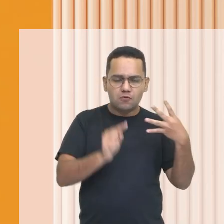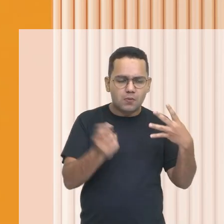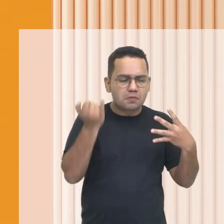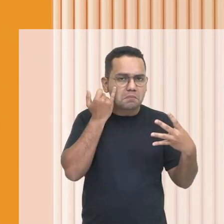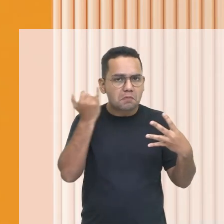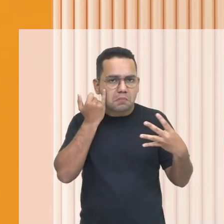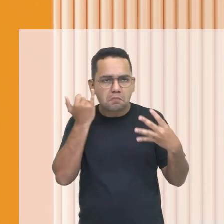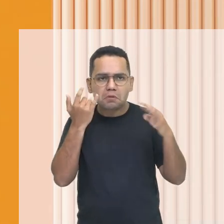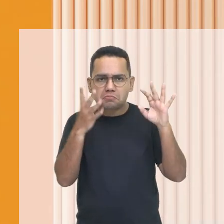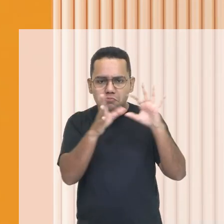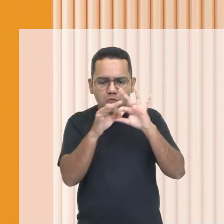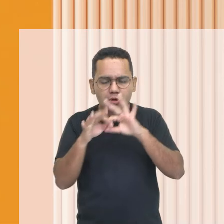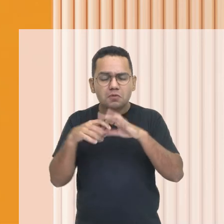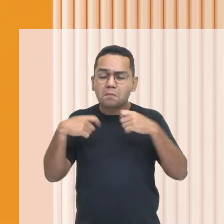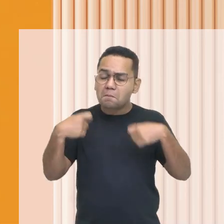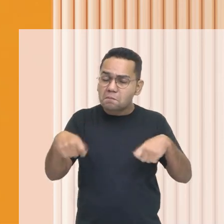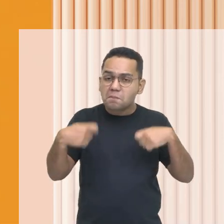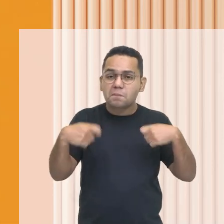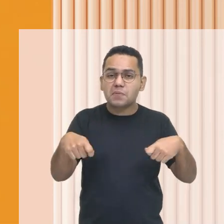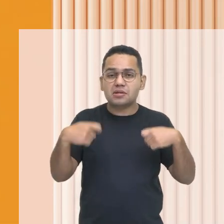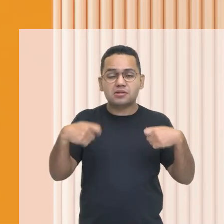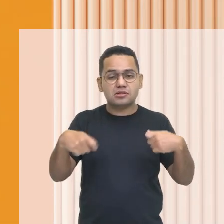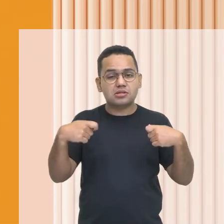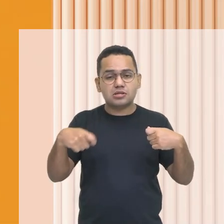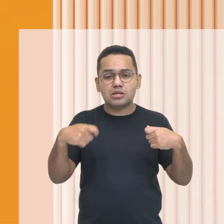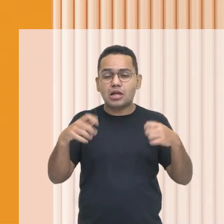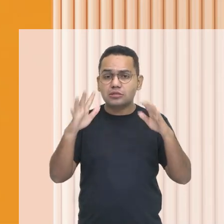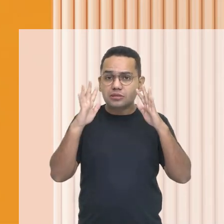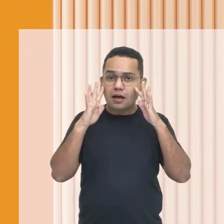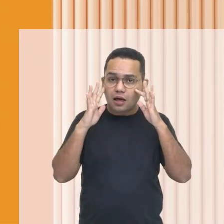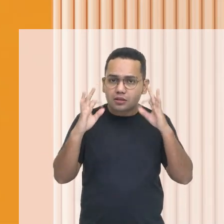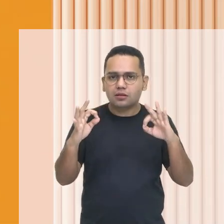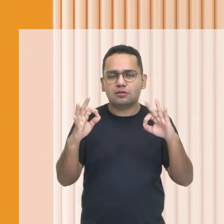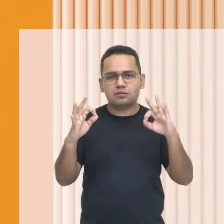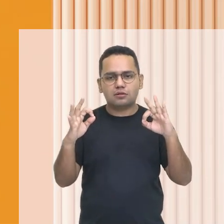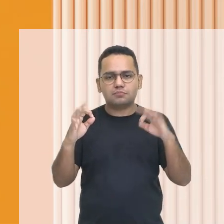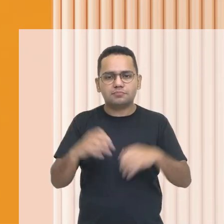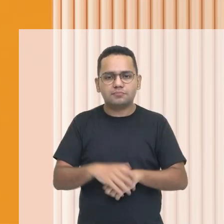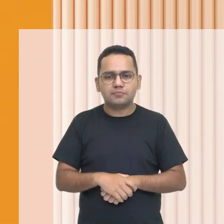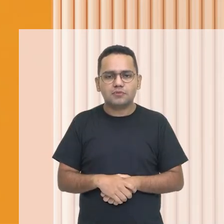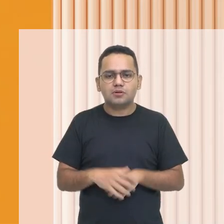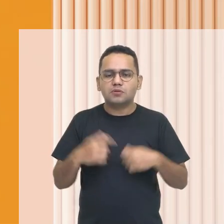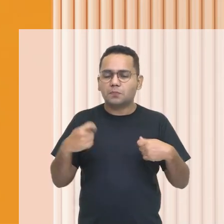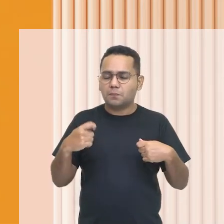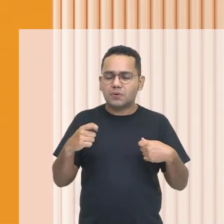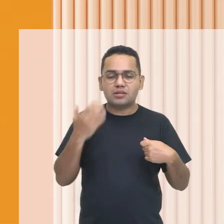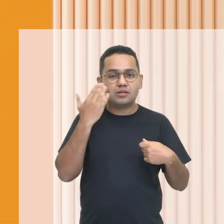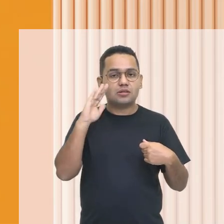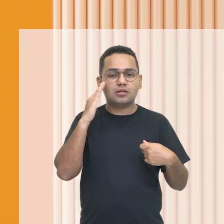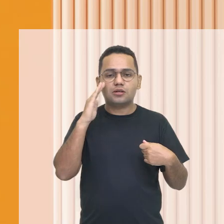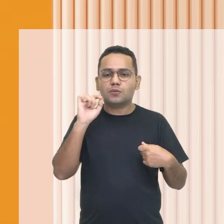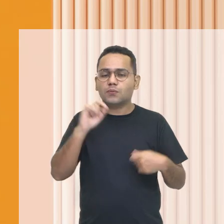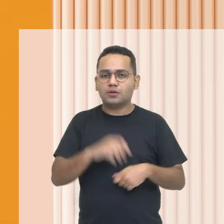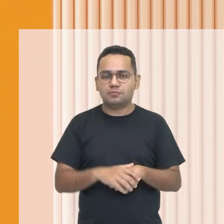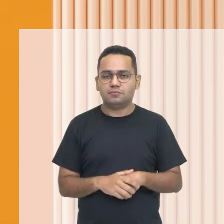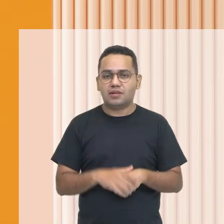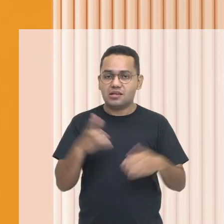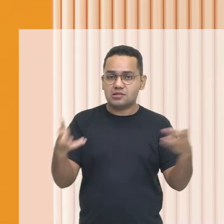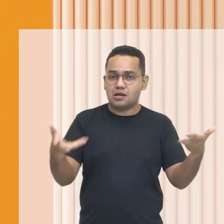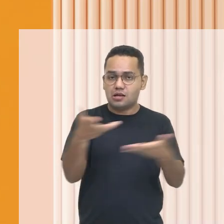essa temática, porque você precisa compreender essa relação entre